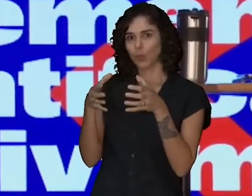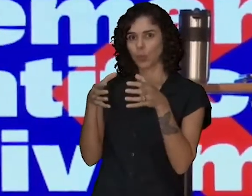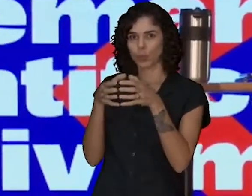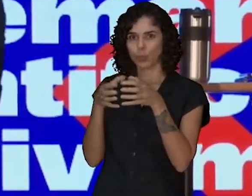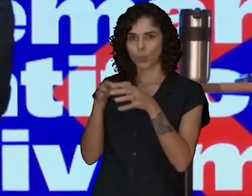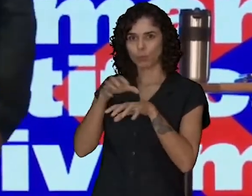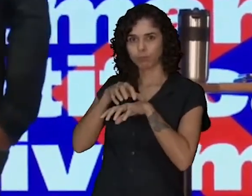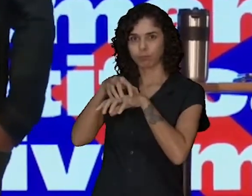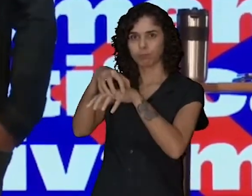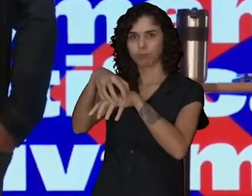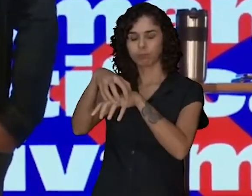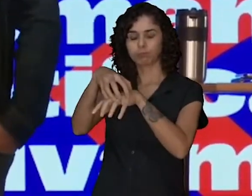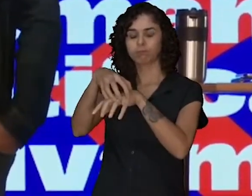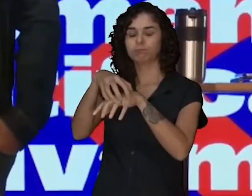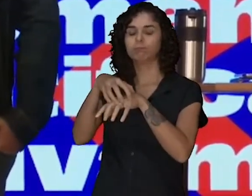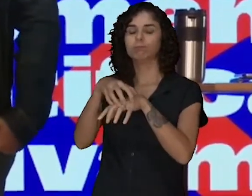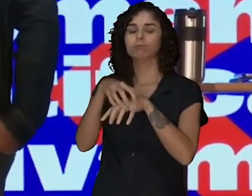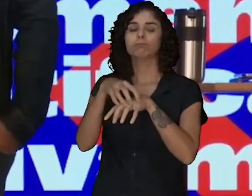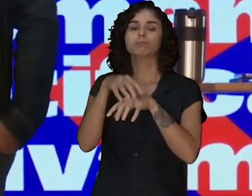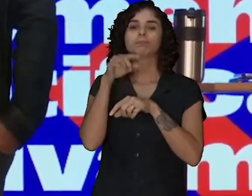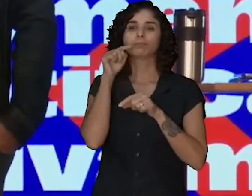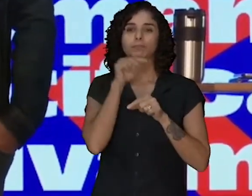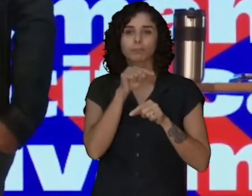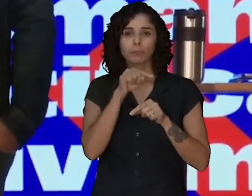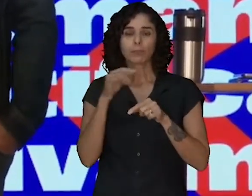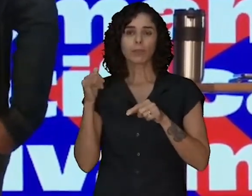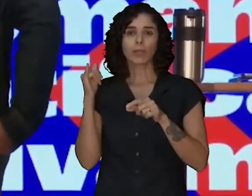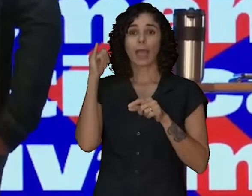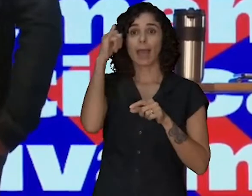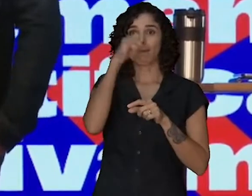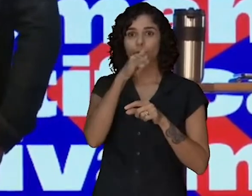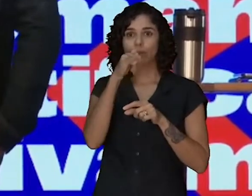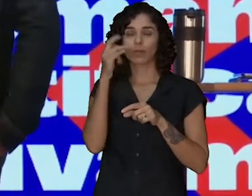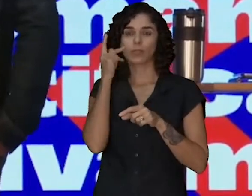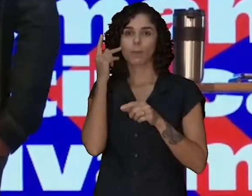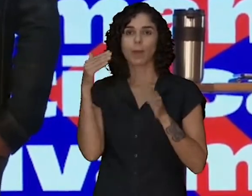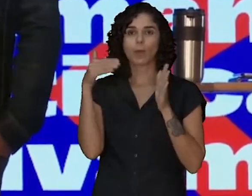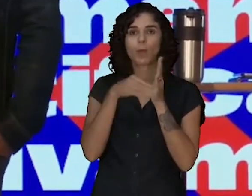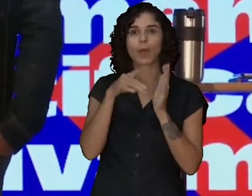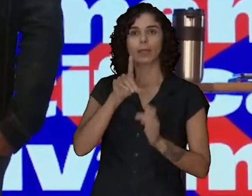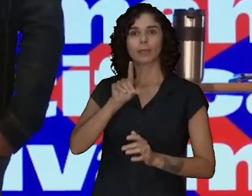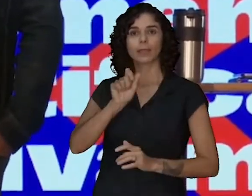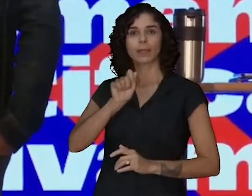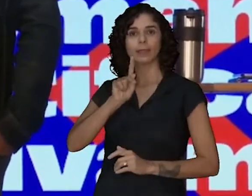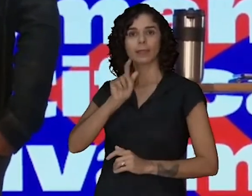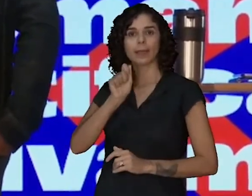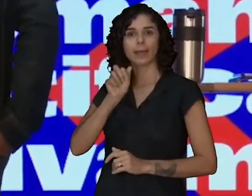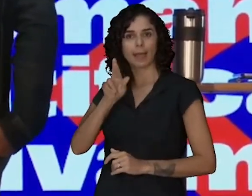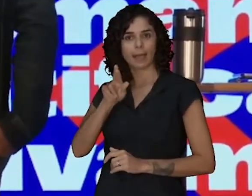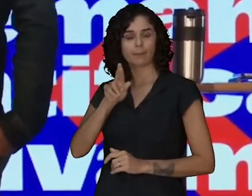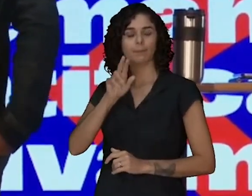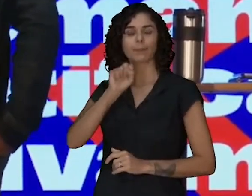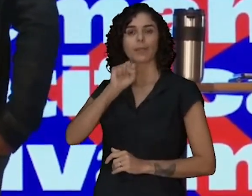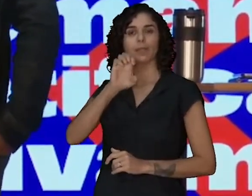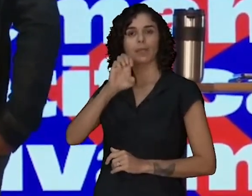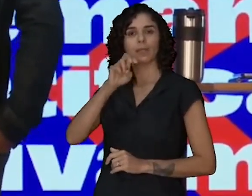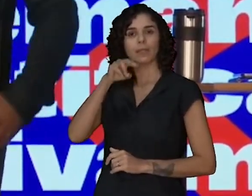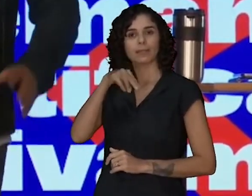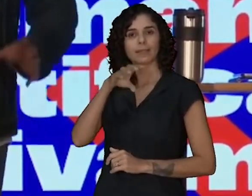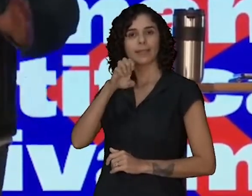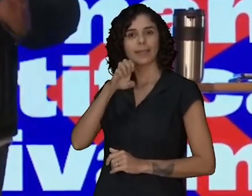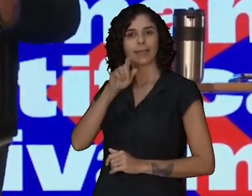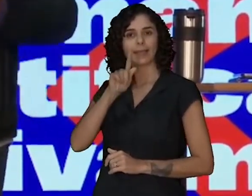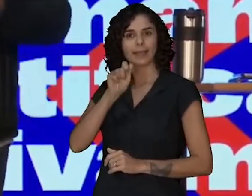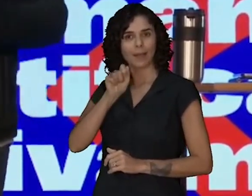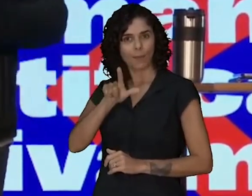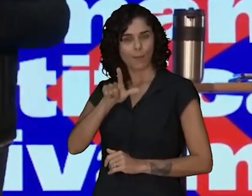e nós fomos de avião de São Paulo até Dakar, no Senegal, e de lá nós alugamos uma van,